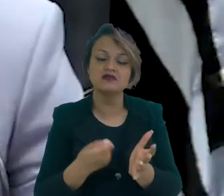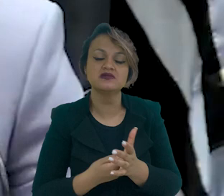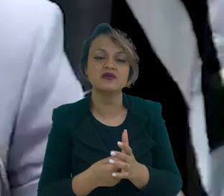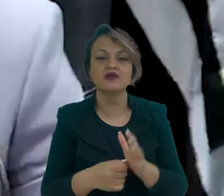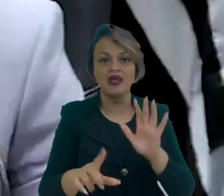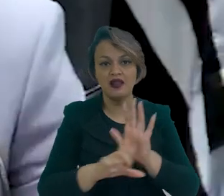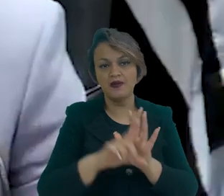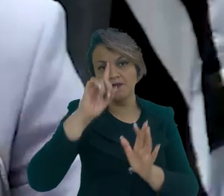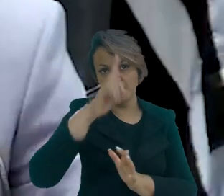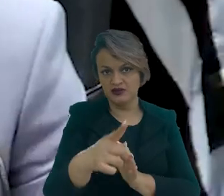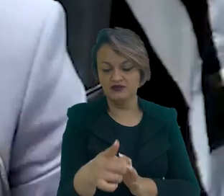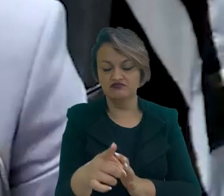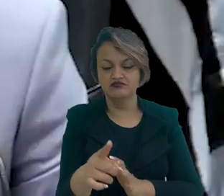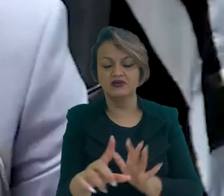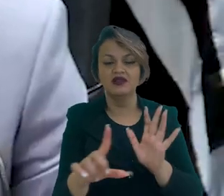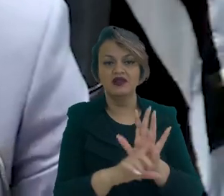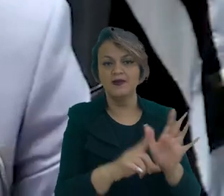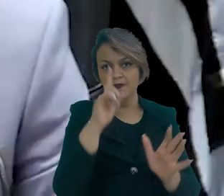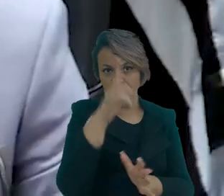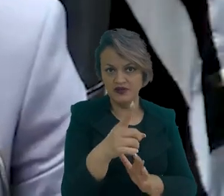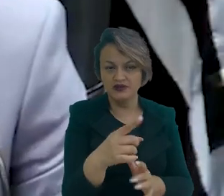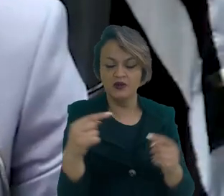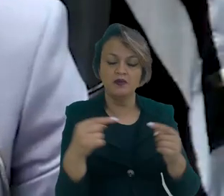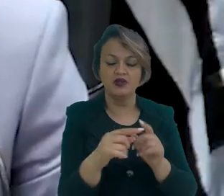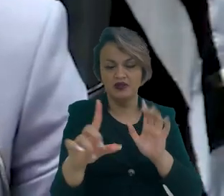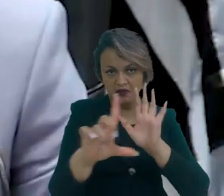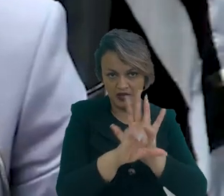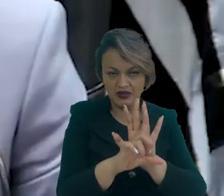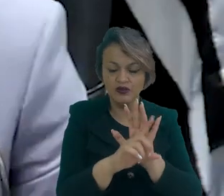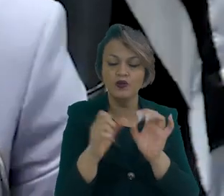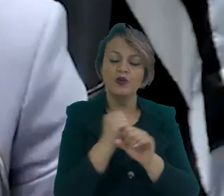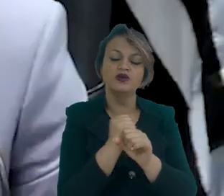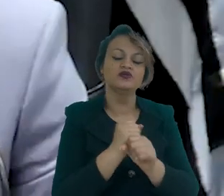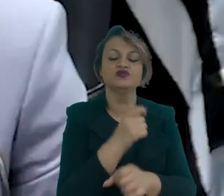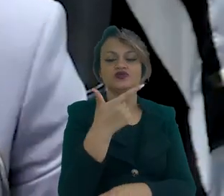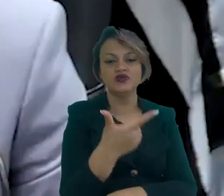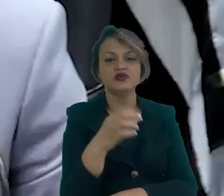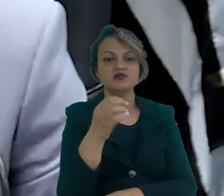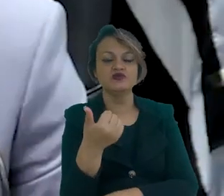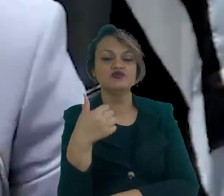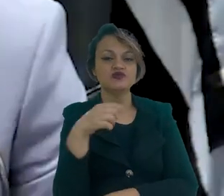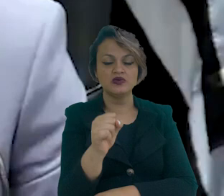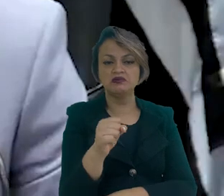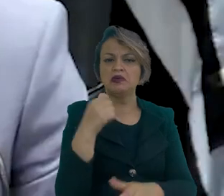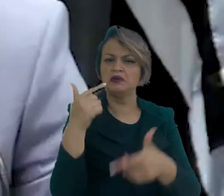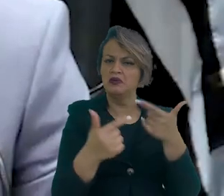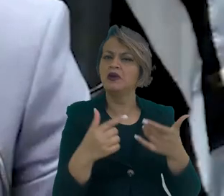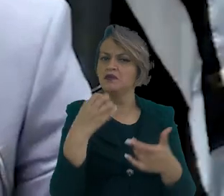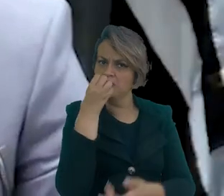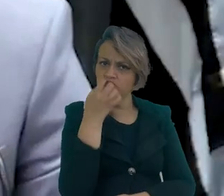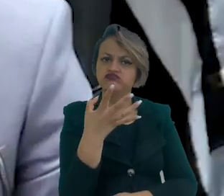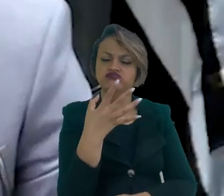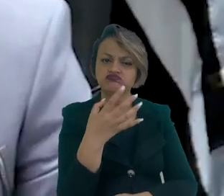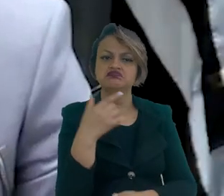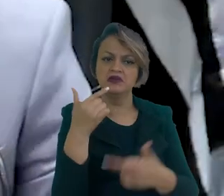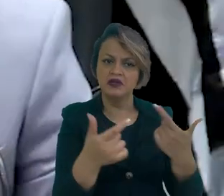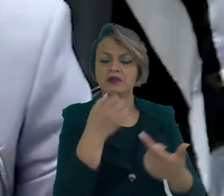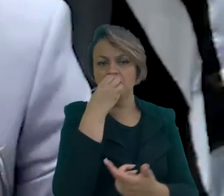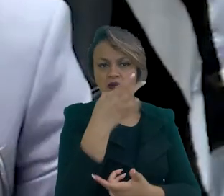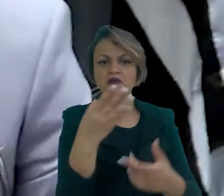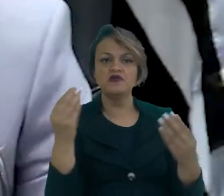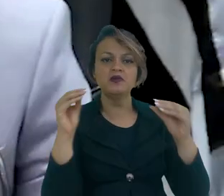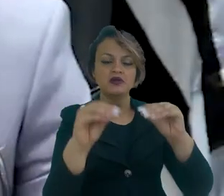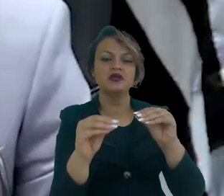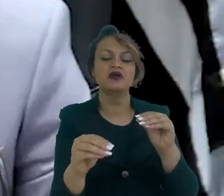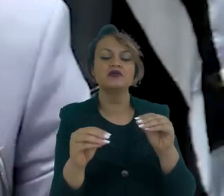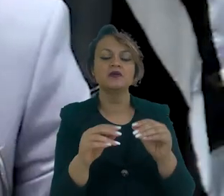etc e aquela obrigação imposta pela lei derivada diretamente da lei de 2018 é